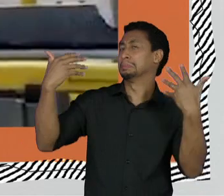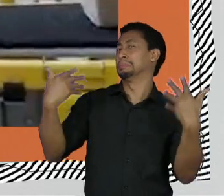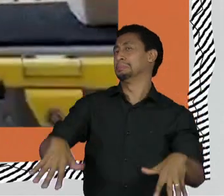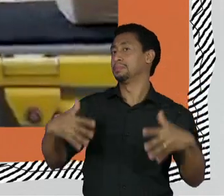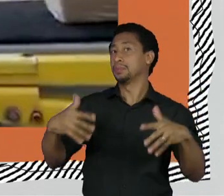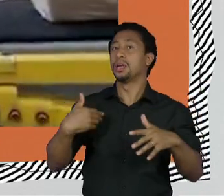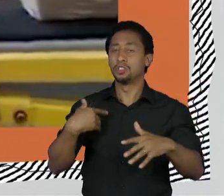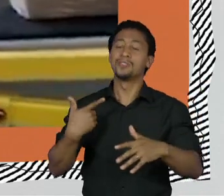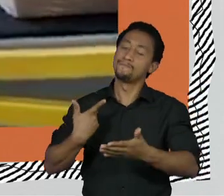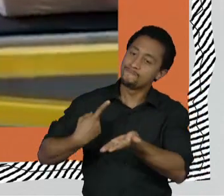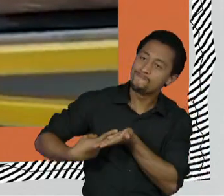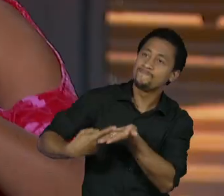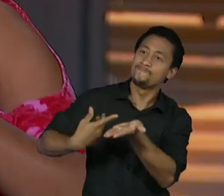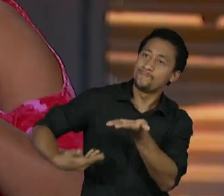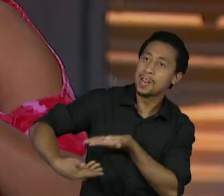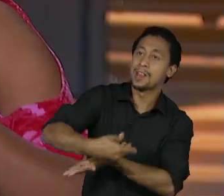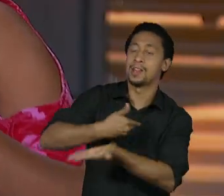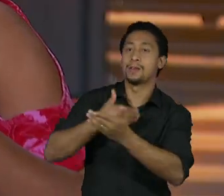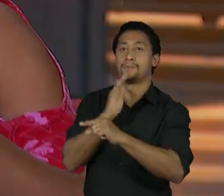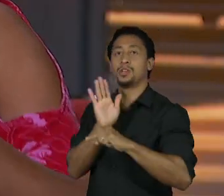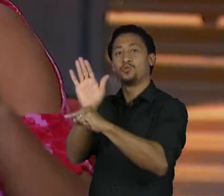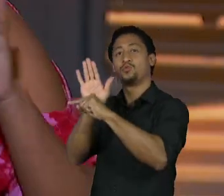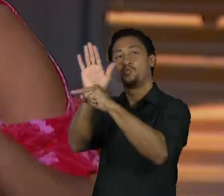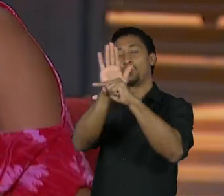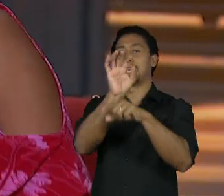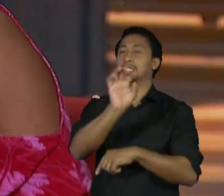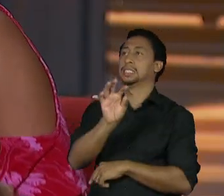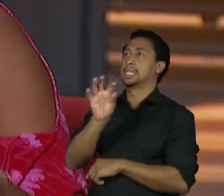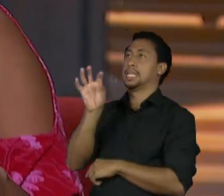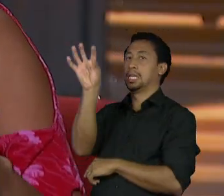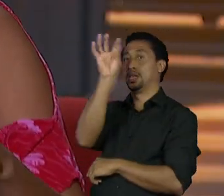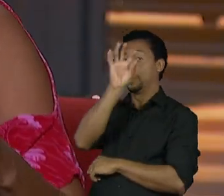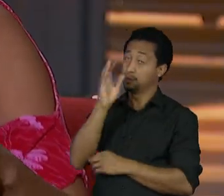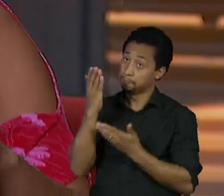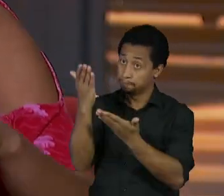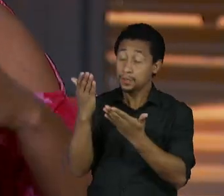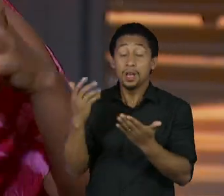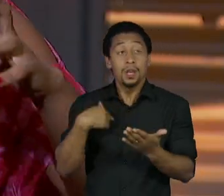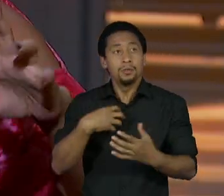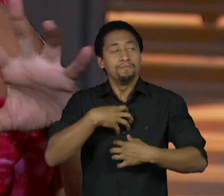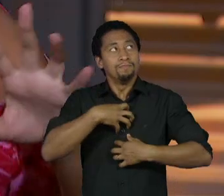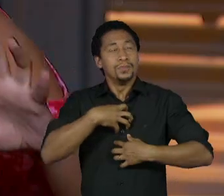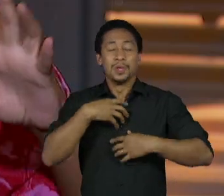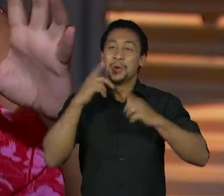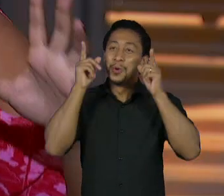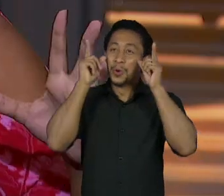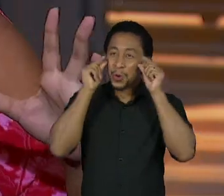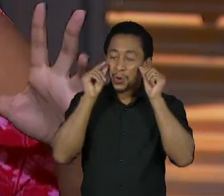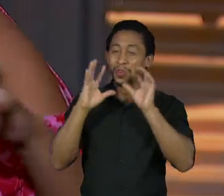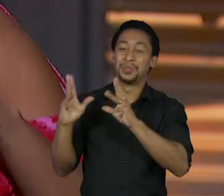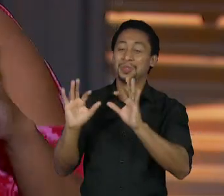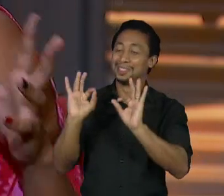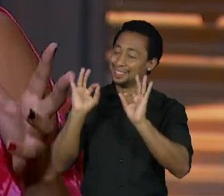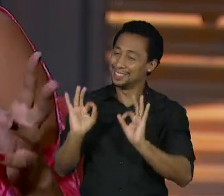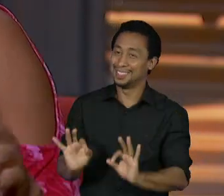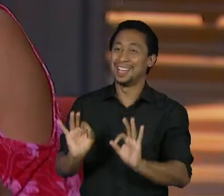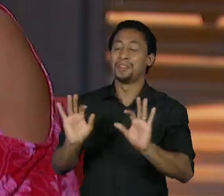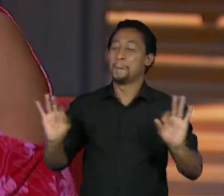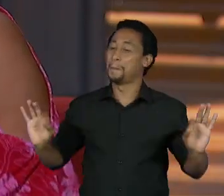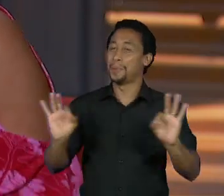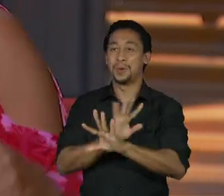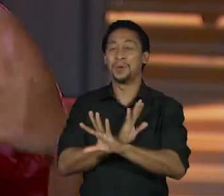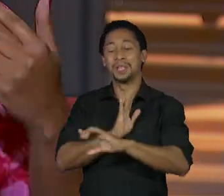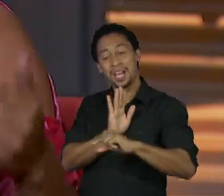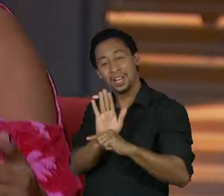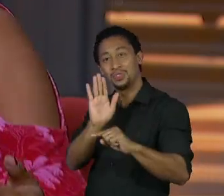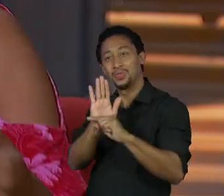abraçar os estados. E aí quando eu achei que estava, né, agora vai ficar tudo bem, a gente vai precisar só ajudar a reconstruir algumas casas. Não, aí